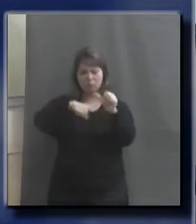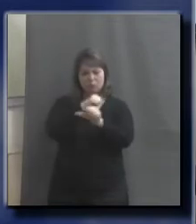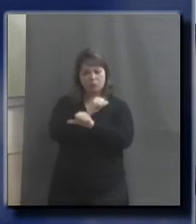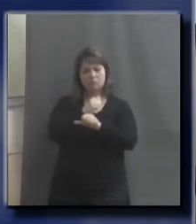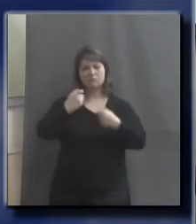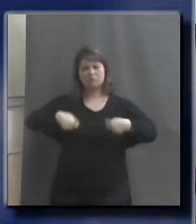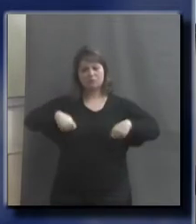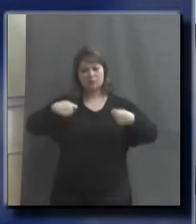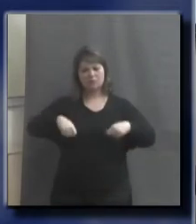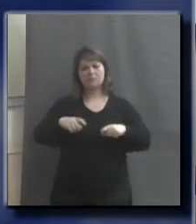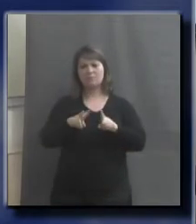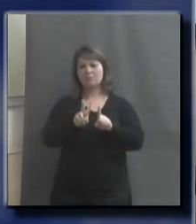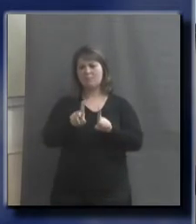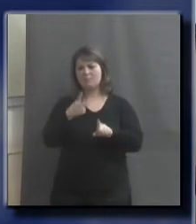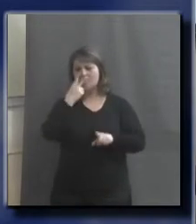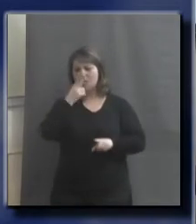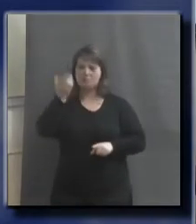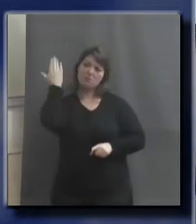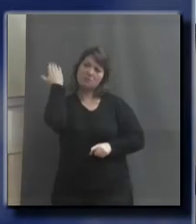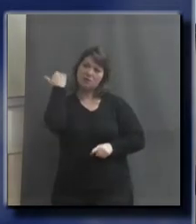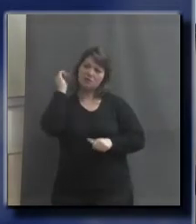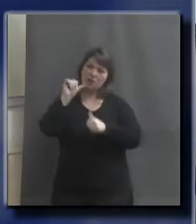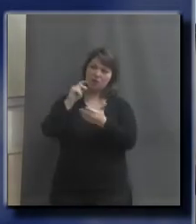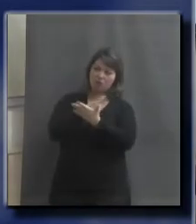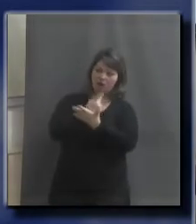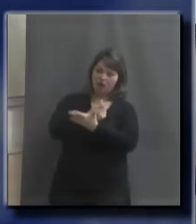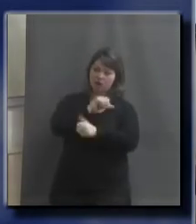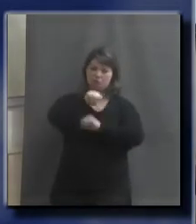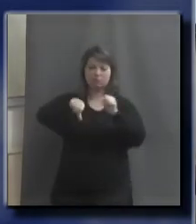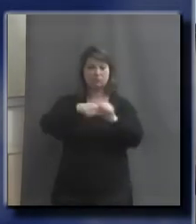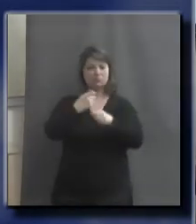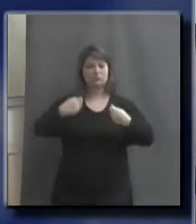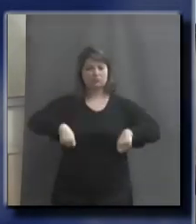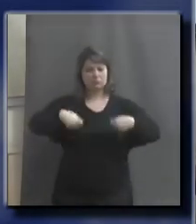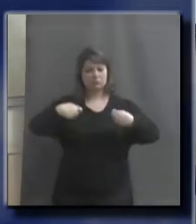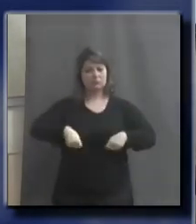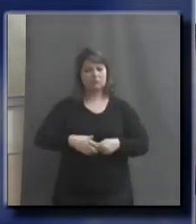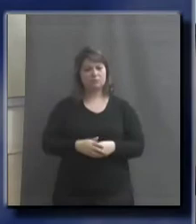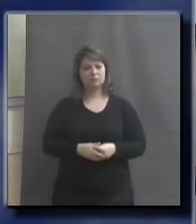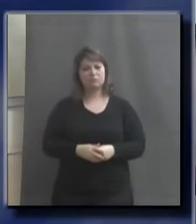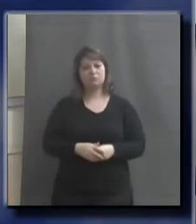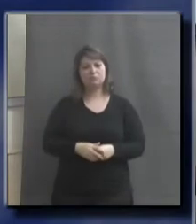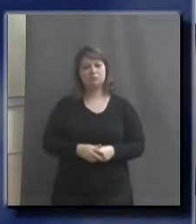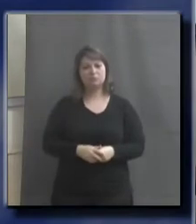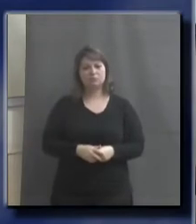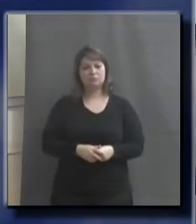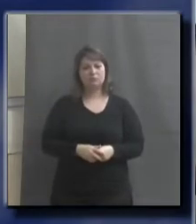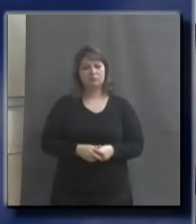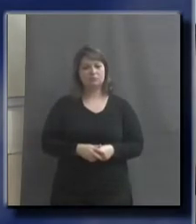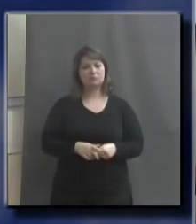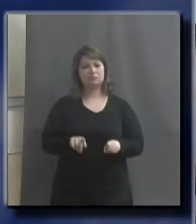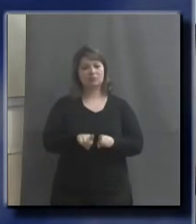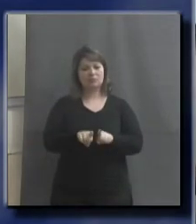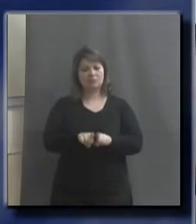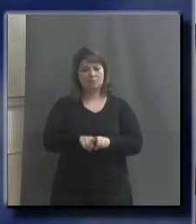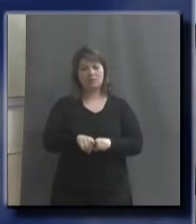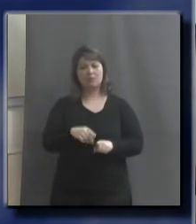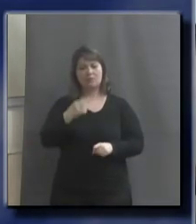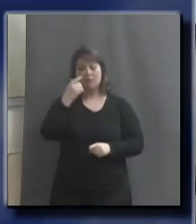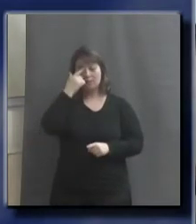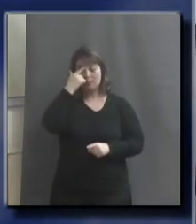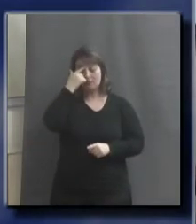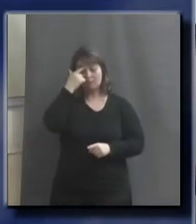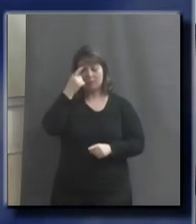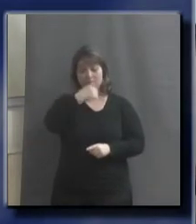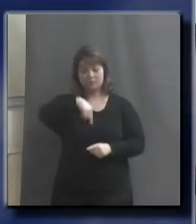dívidas históricas que ajudou a produzir processos de exclusão e de hierarquização, né?